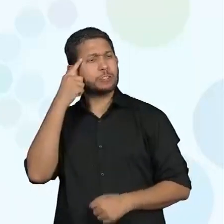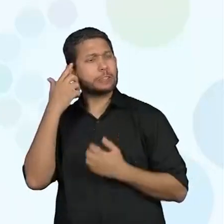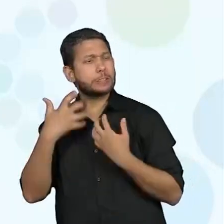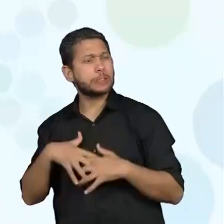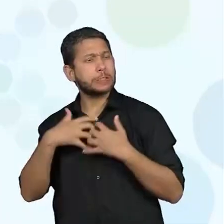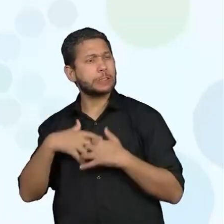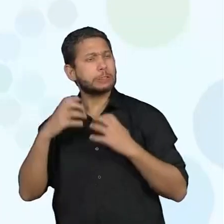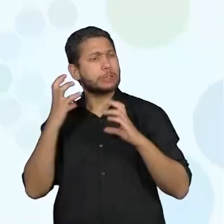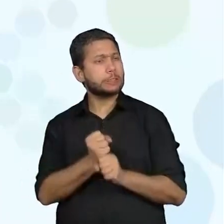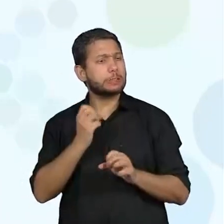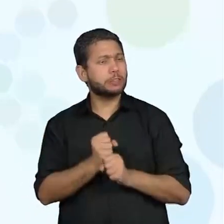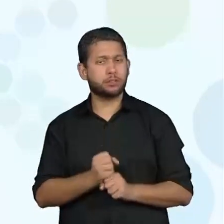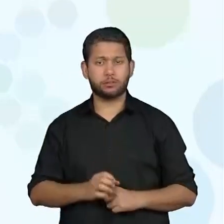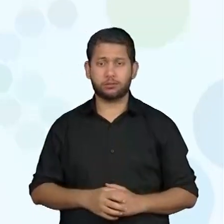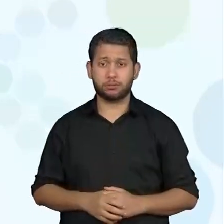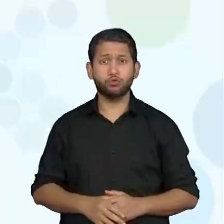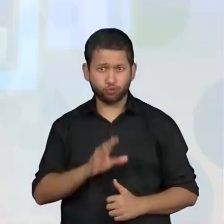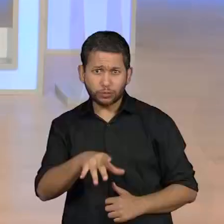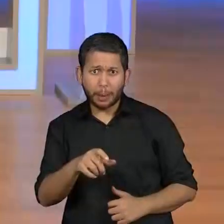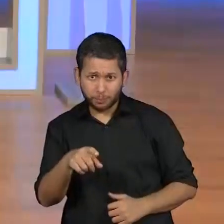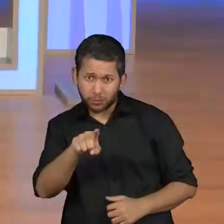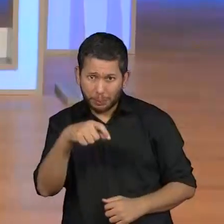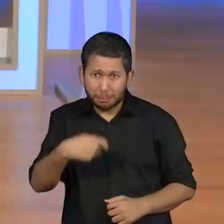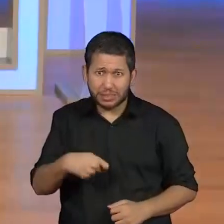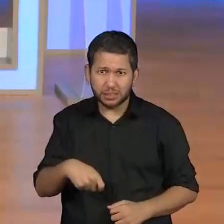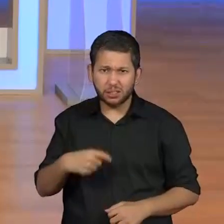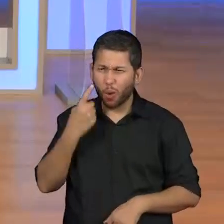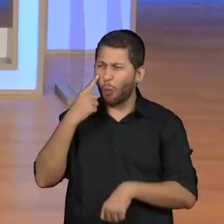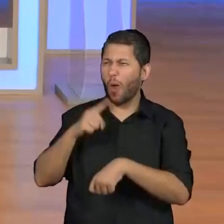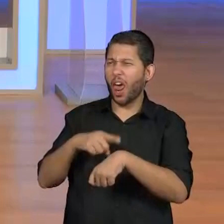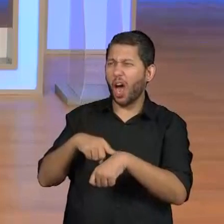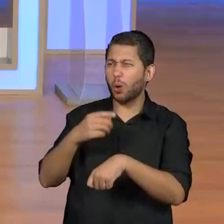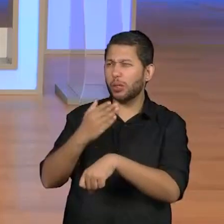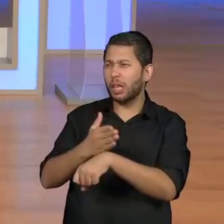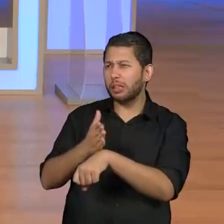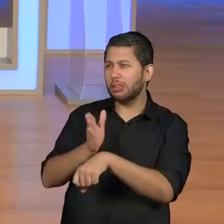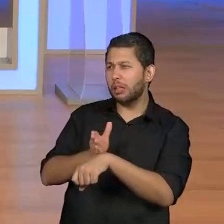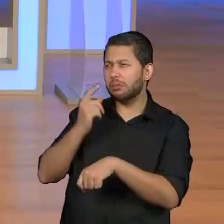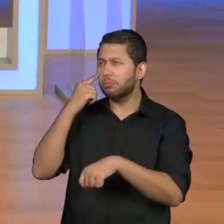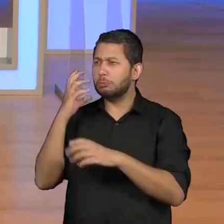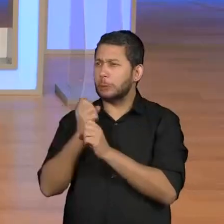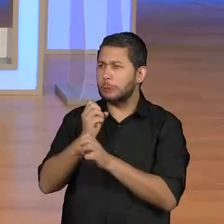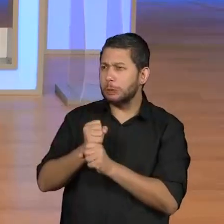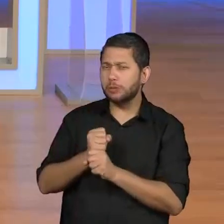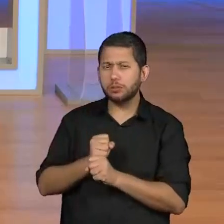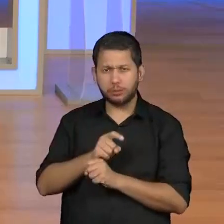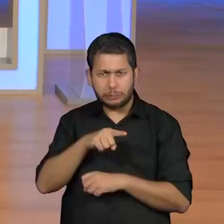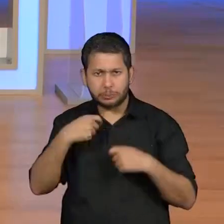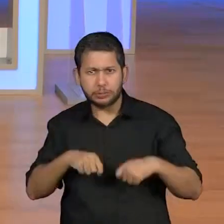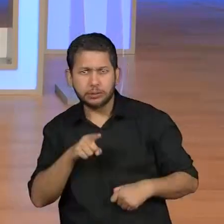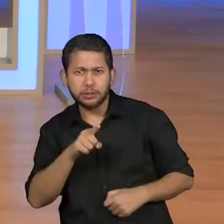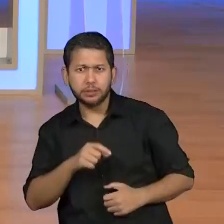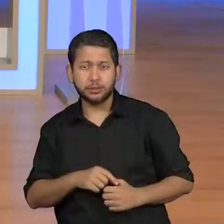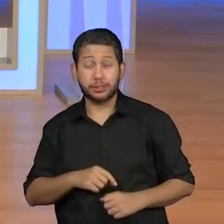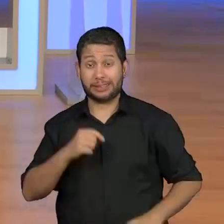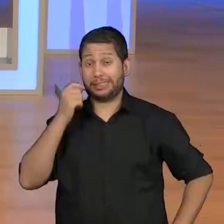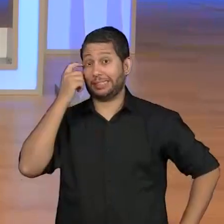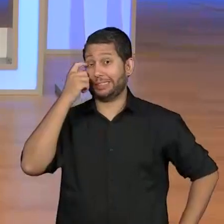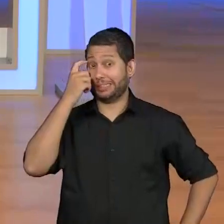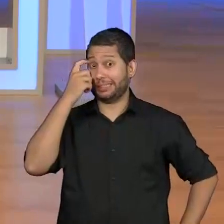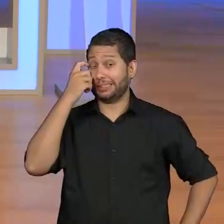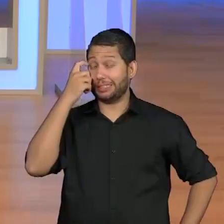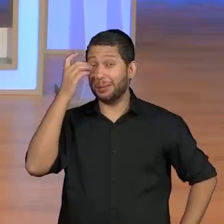teve algum problema na sua vida? E com hora? E com tempo? Aí tem muito adulto que diz assim,